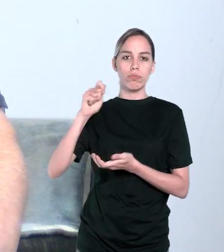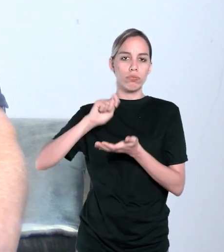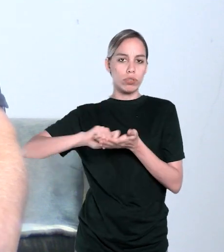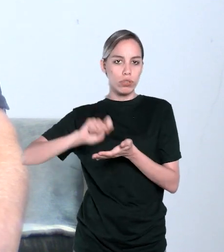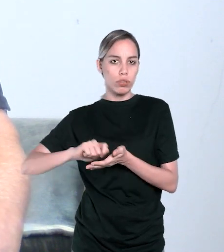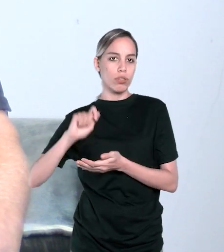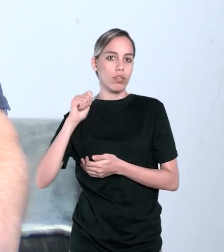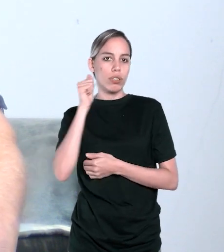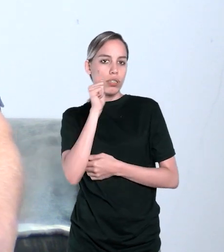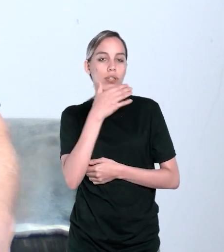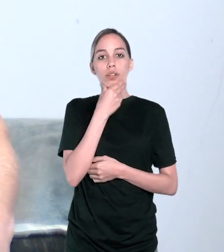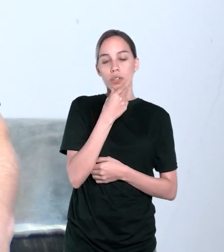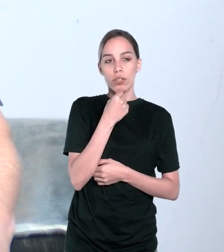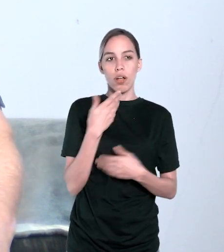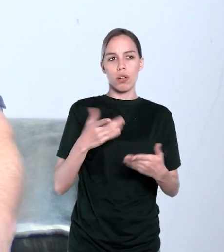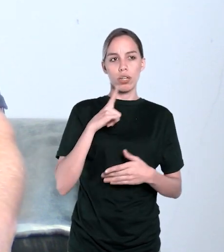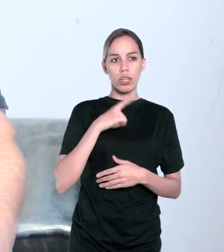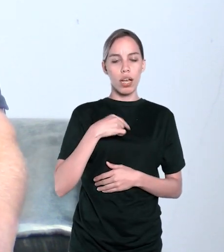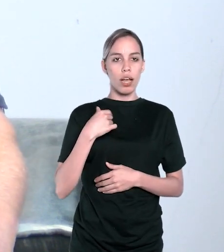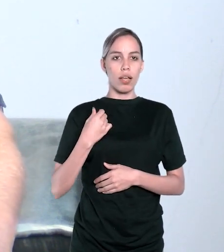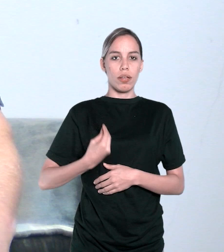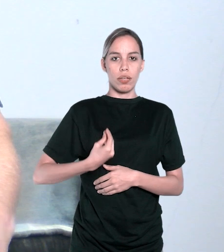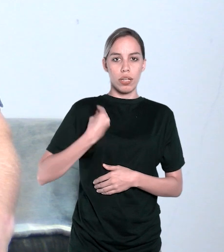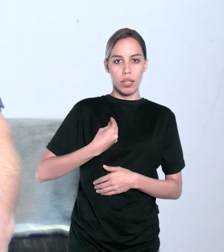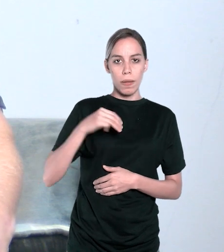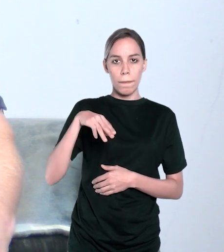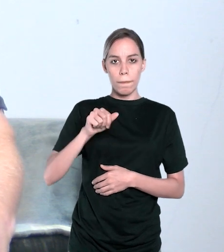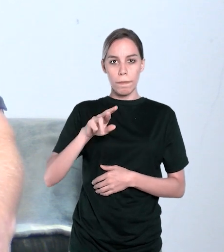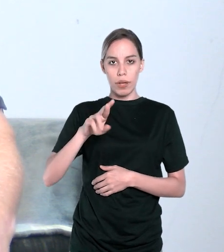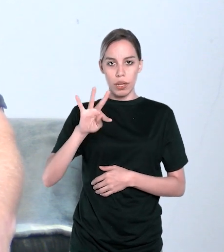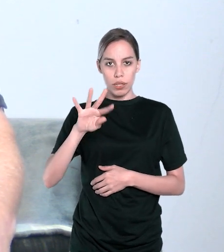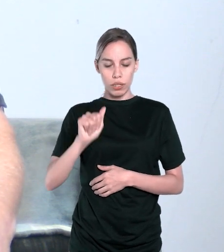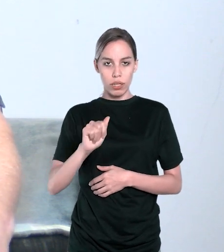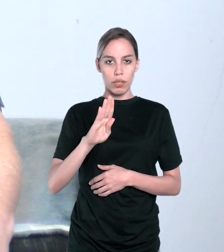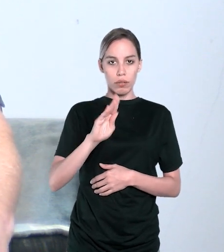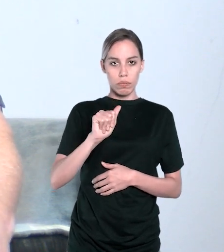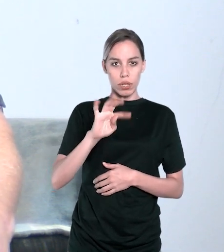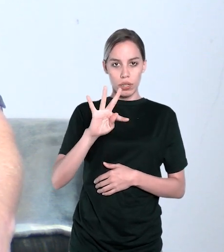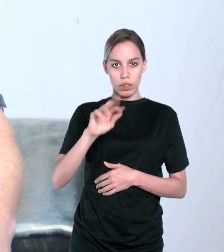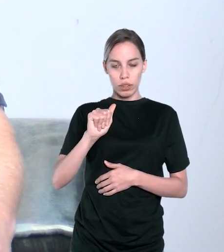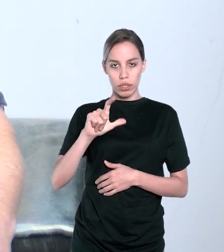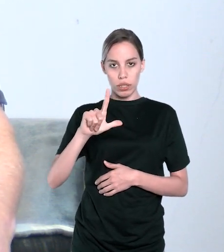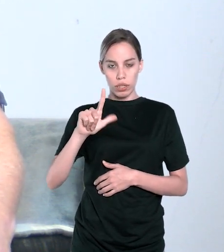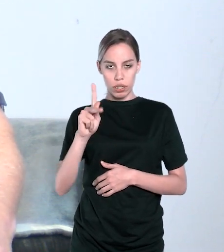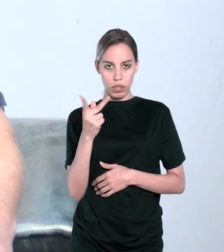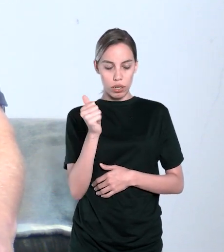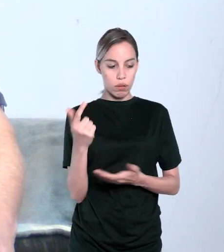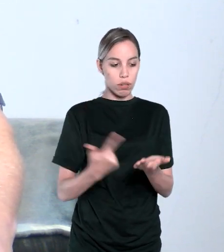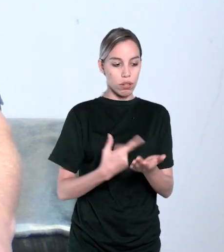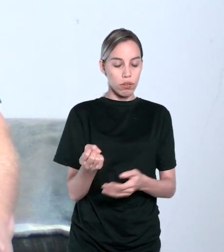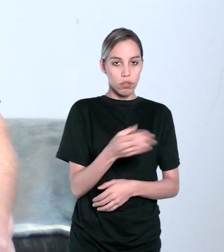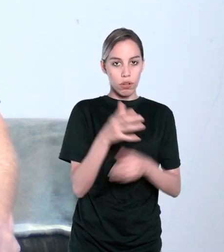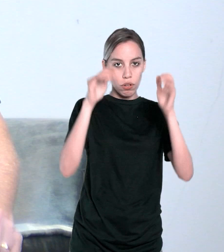público. Hoje a gente tem a presença da Marta Batalha, lançando o seu mais recente livro, Chuva de Papel. Faço